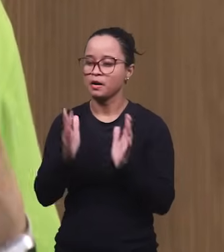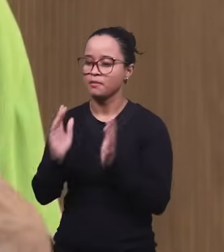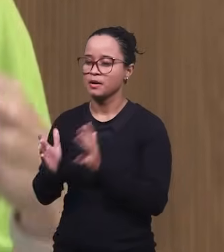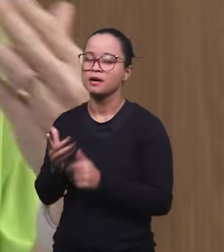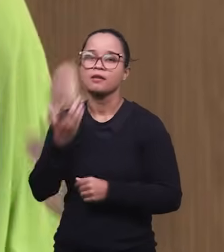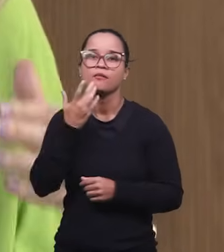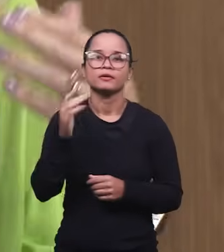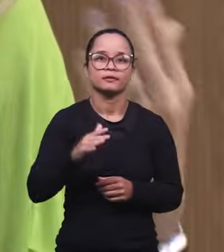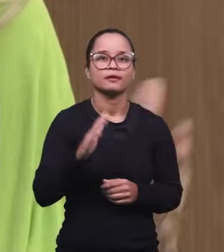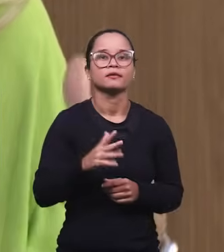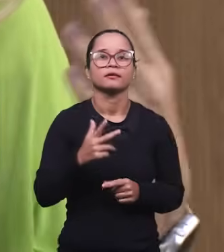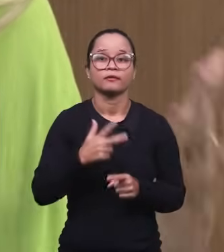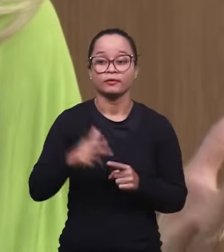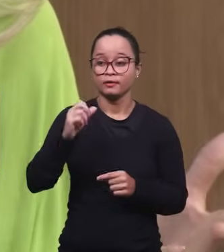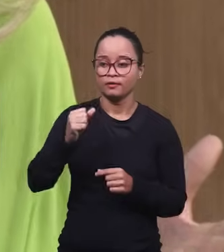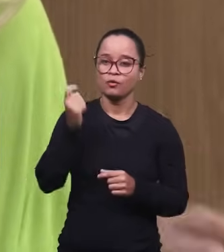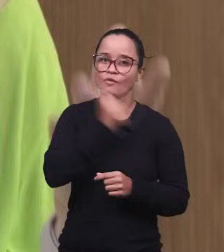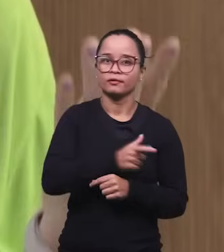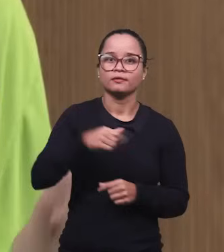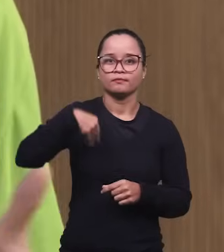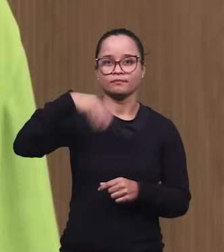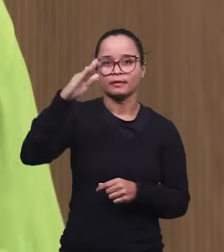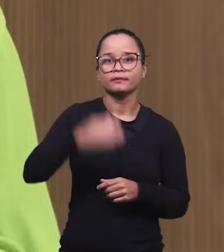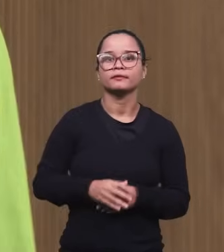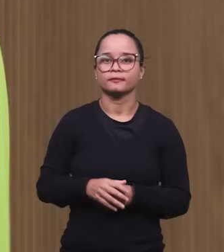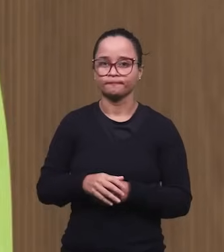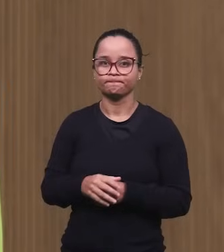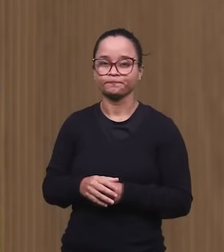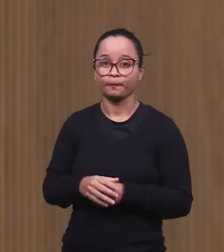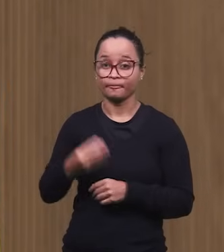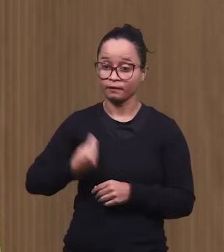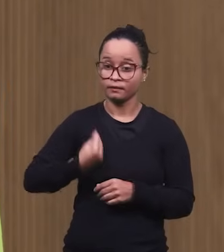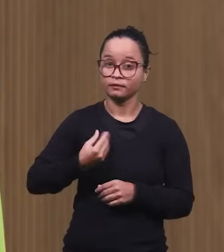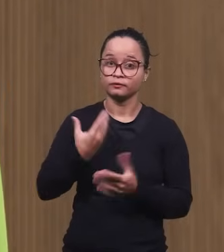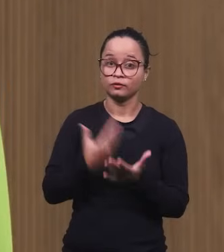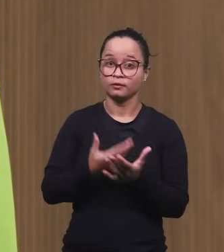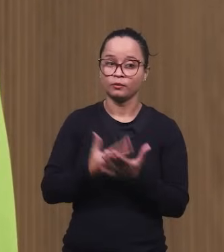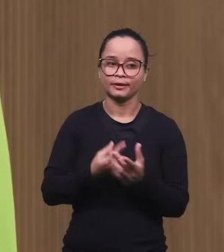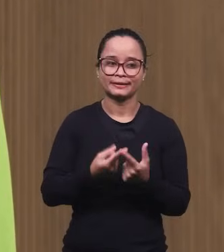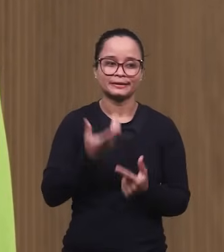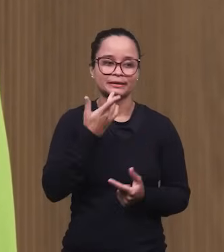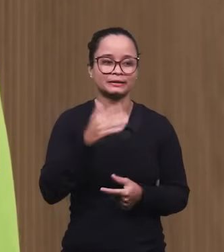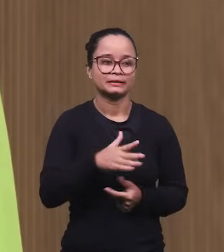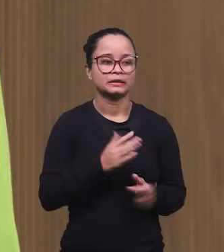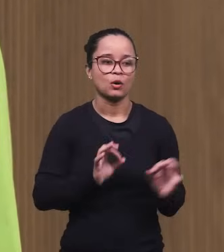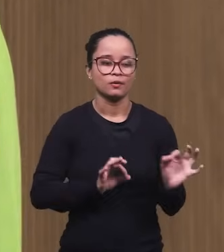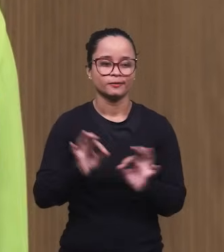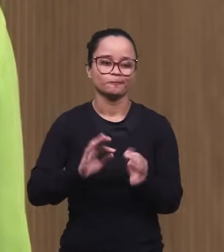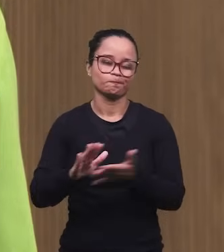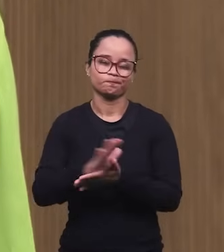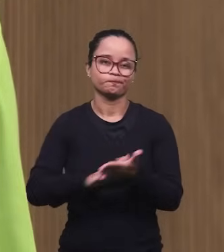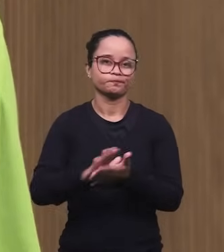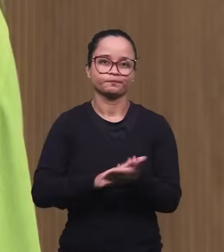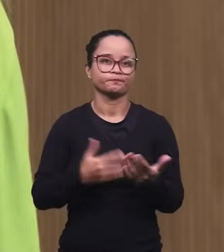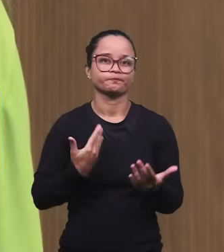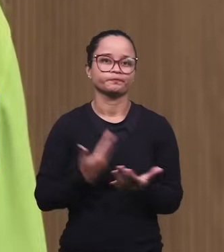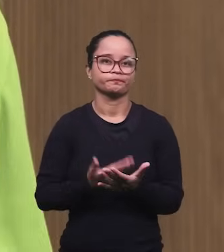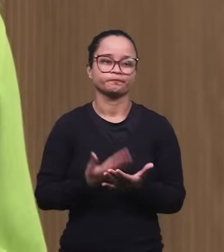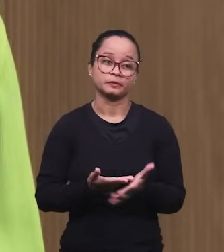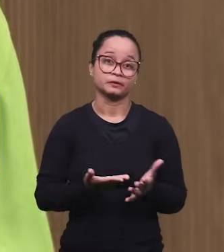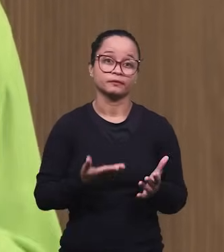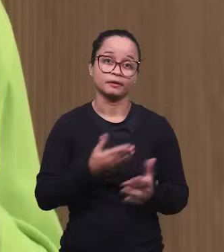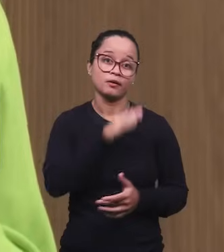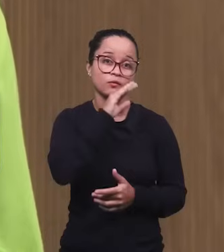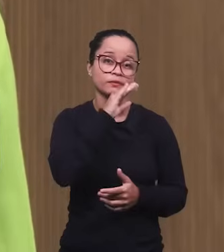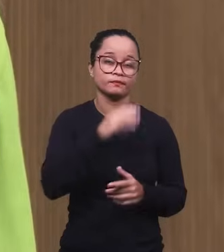que vai ter muito mais sucesso acadêmico do que uma criança que não tem uma organização nos seus estudos. Então, o hábito de estudo,